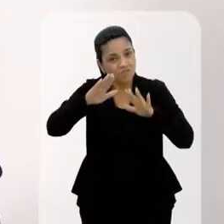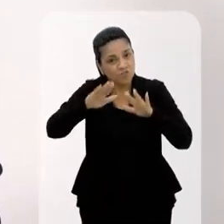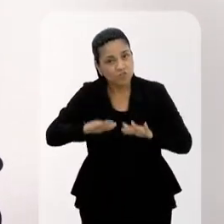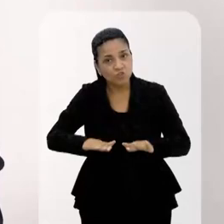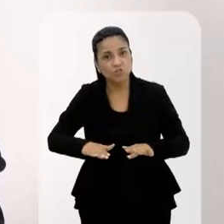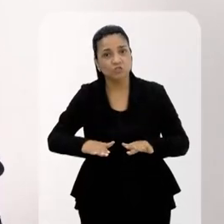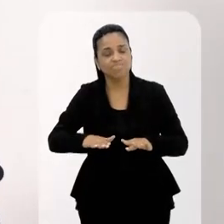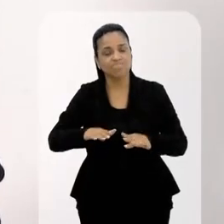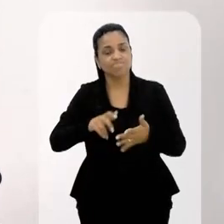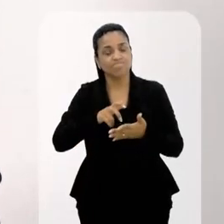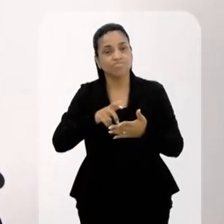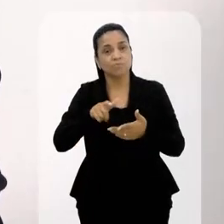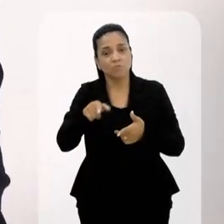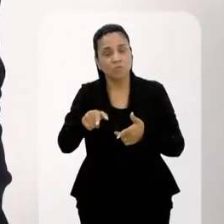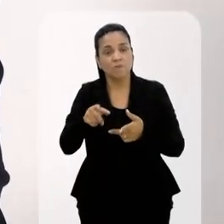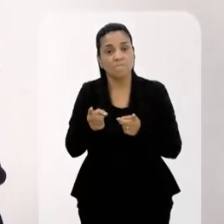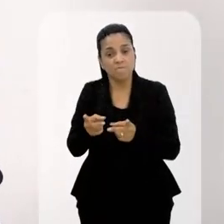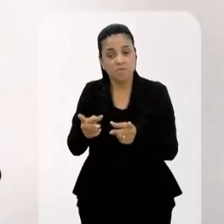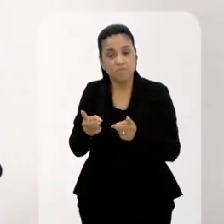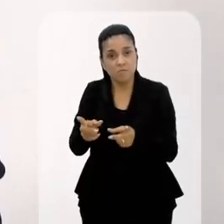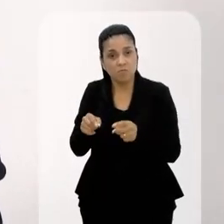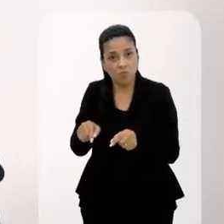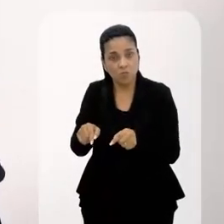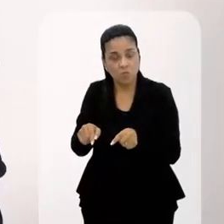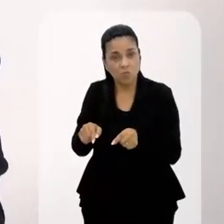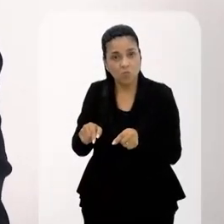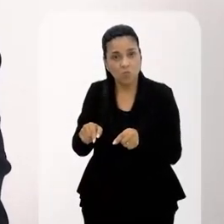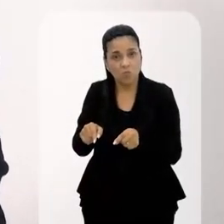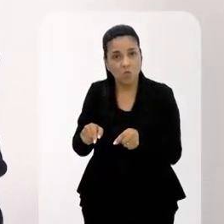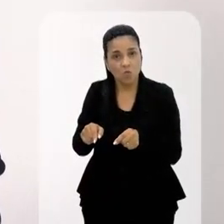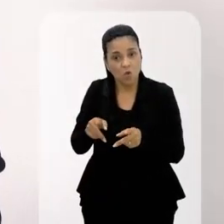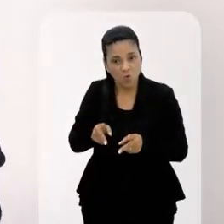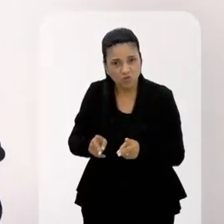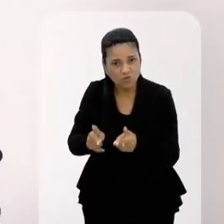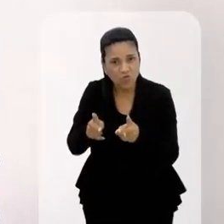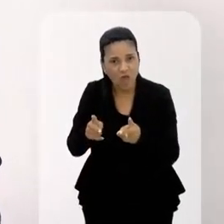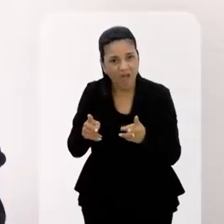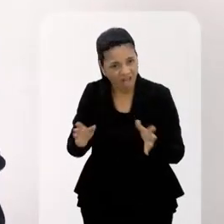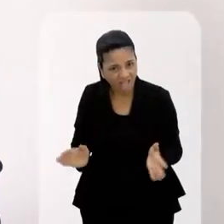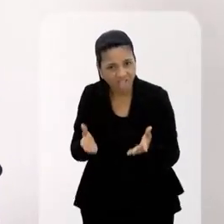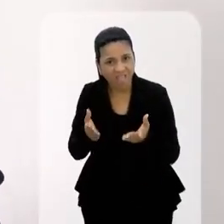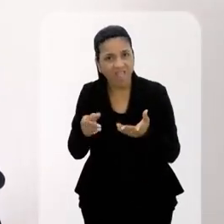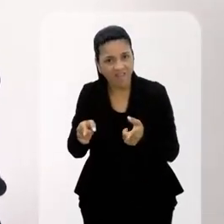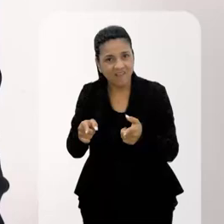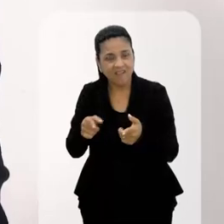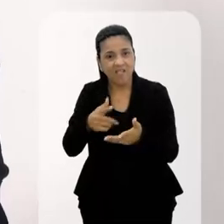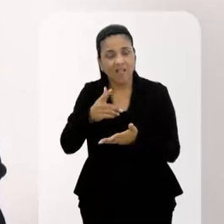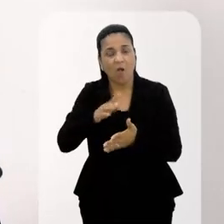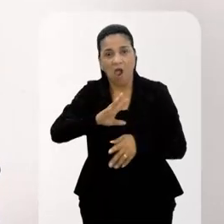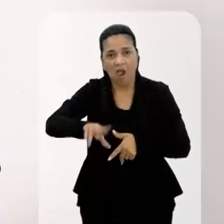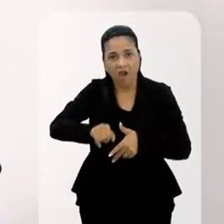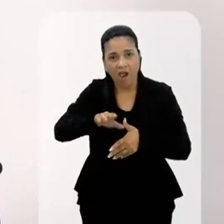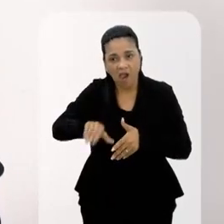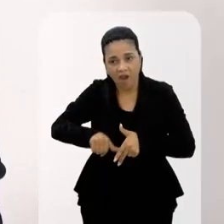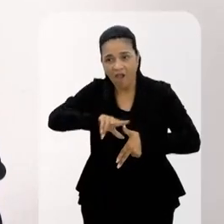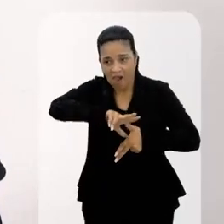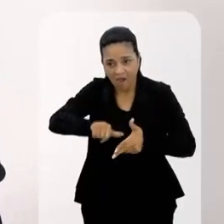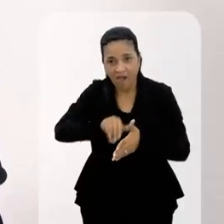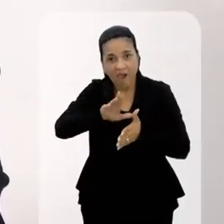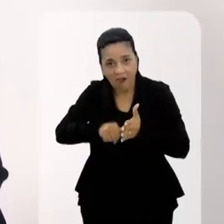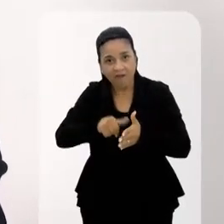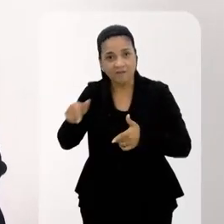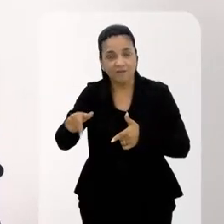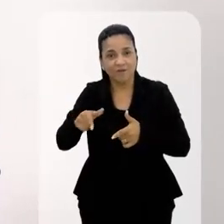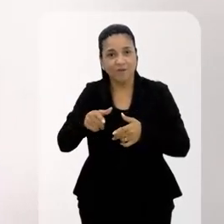vendedor, aquele prestador de serviço, aquele mau prestador de serviço, a continuar delinquindo, continuar lesando o consumidor.